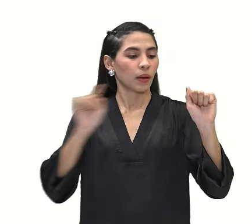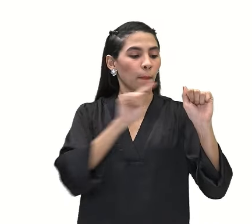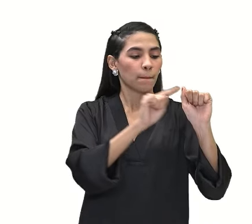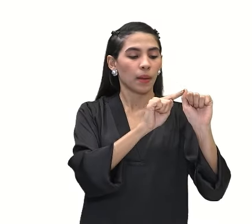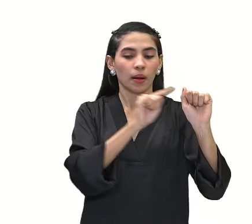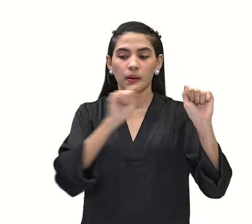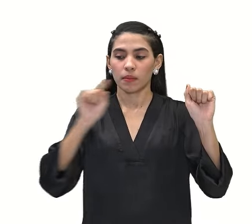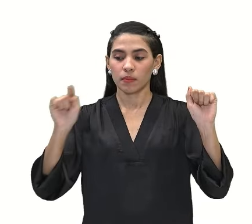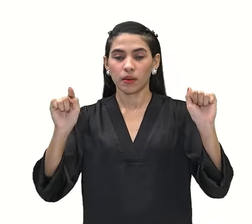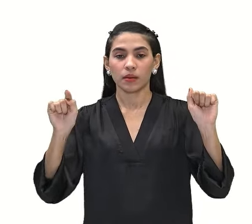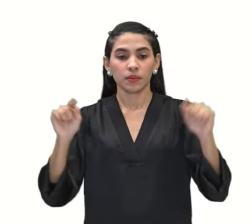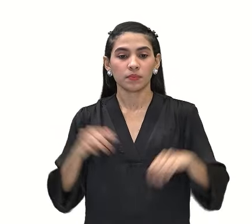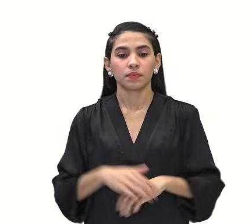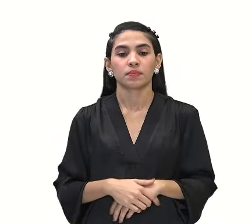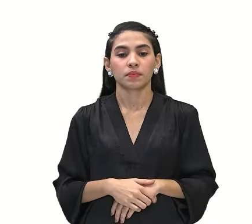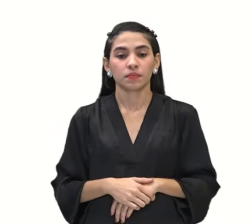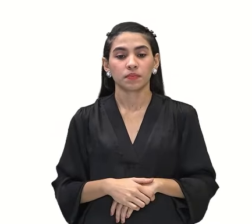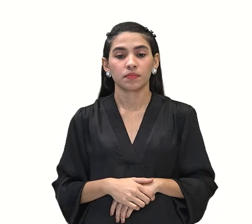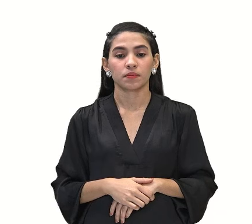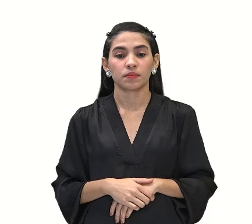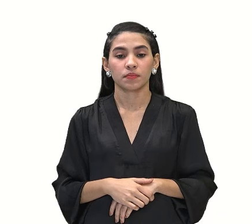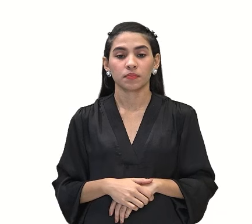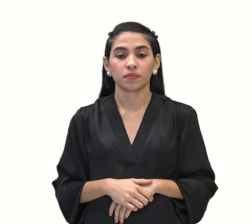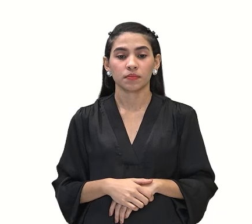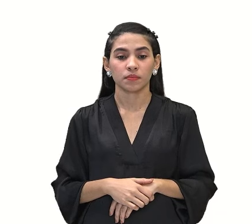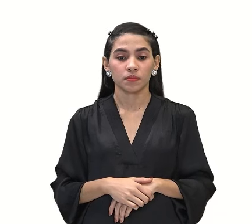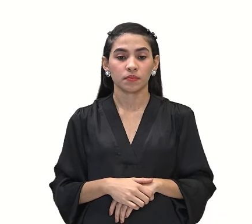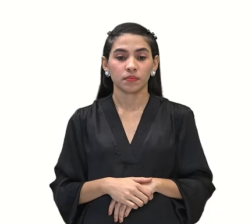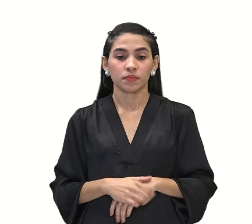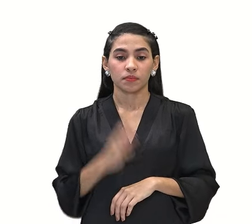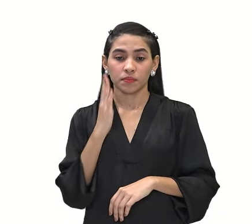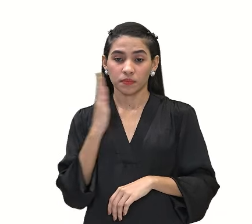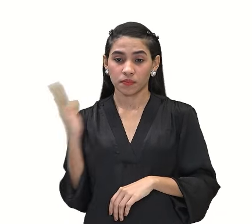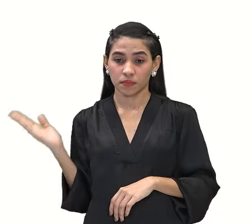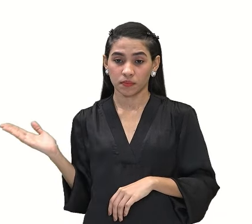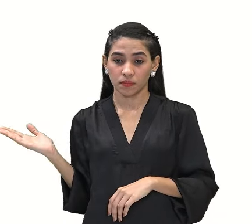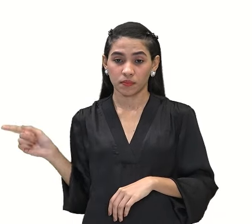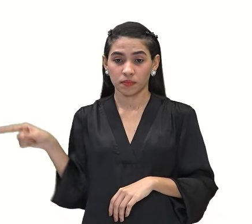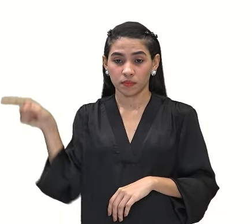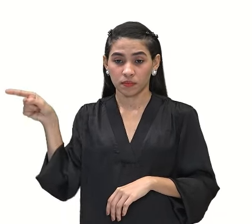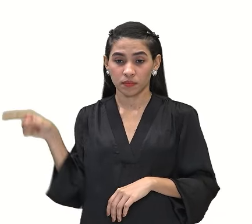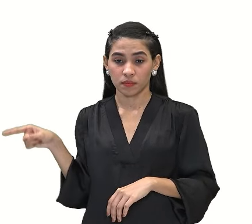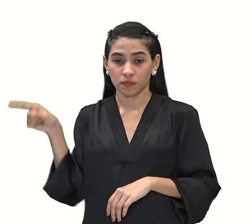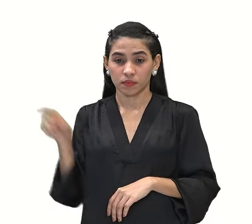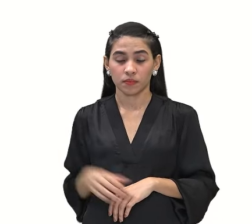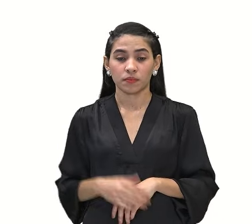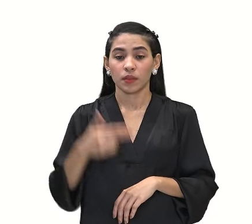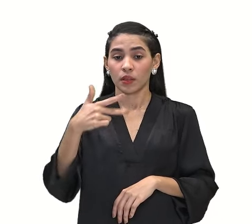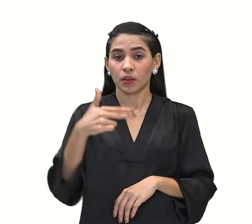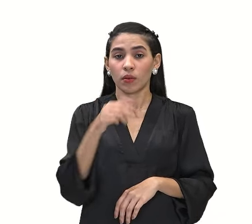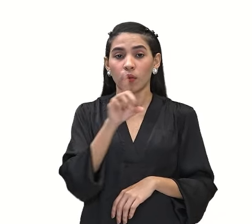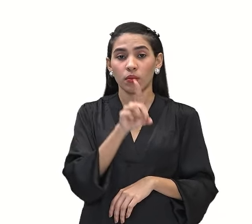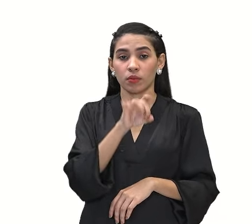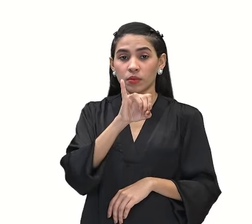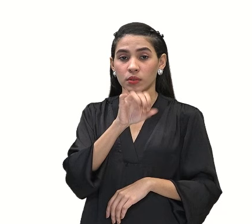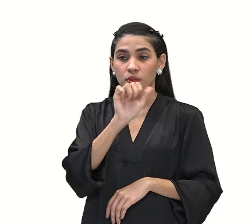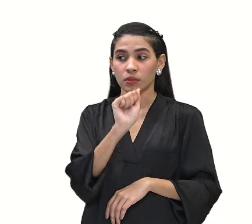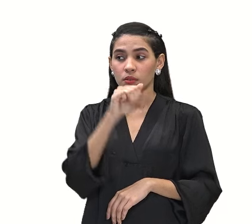Ele simplesmente olha passando pelo Centro Ele é igual ao